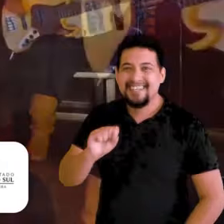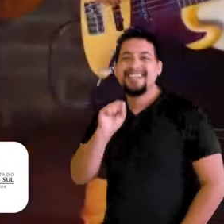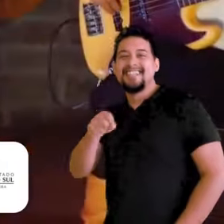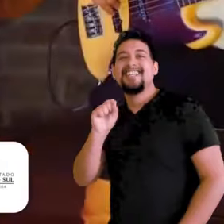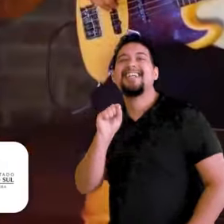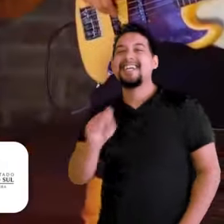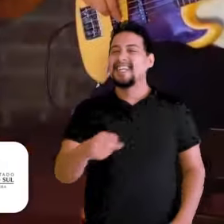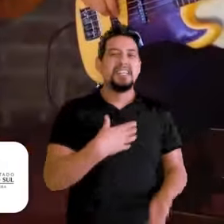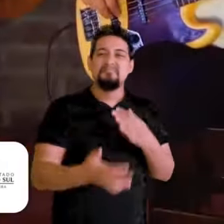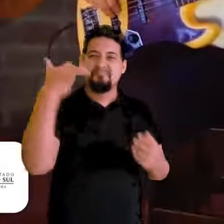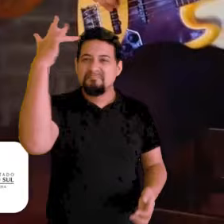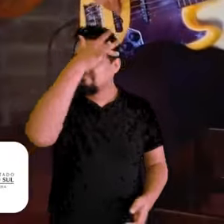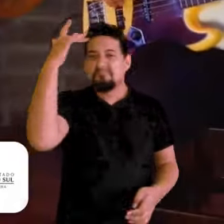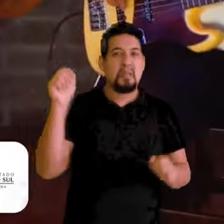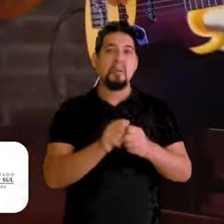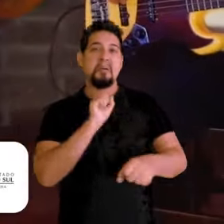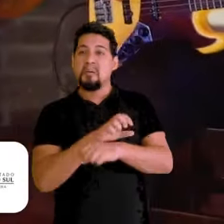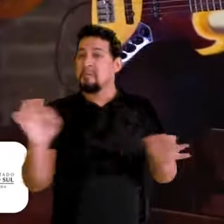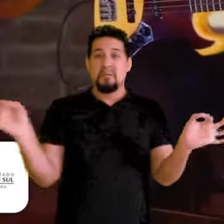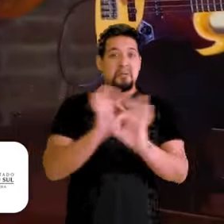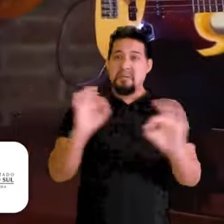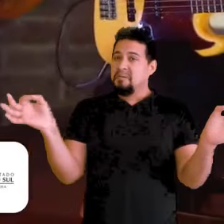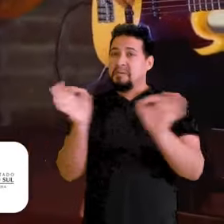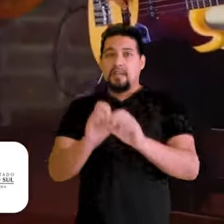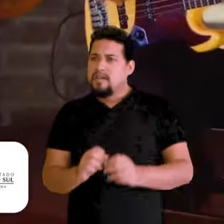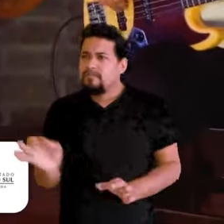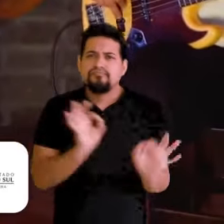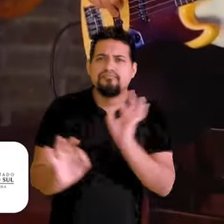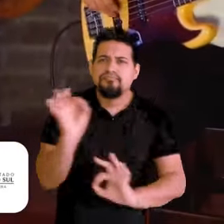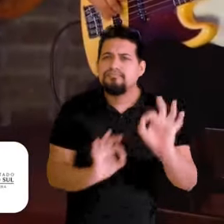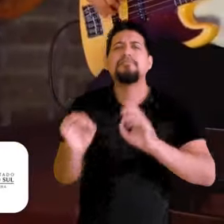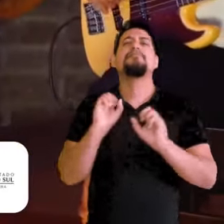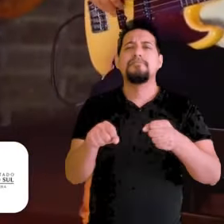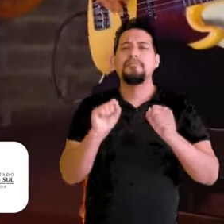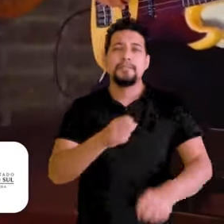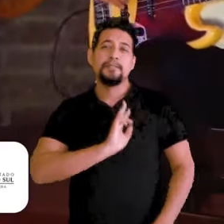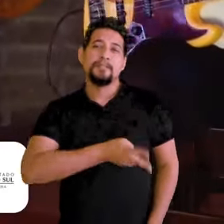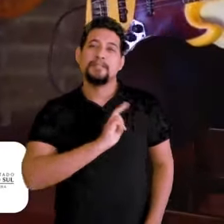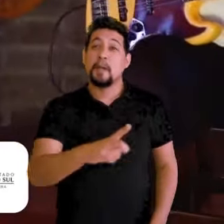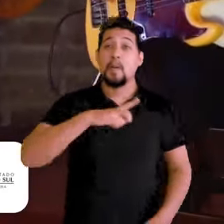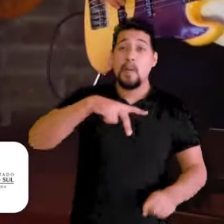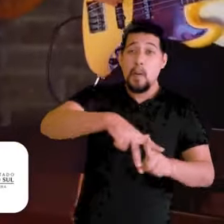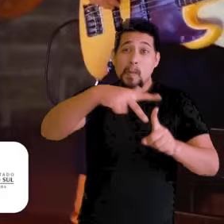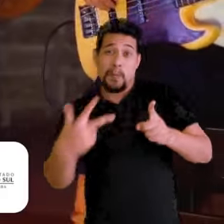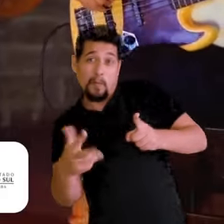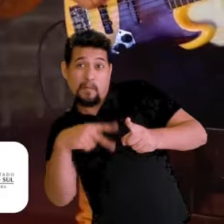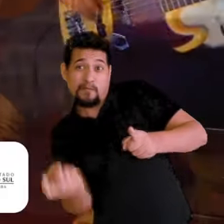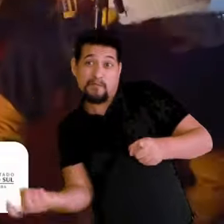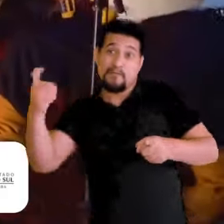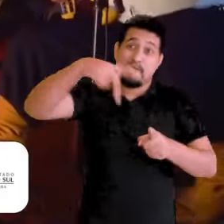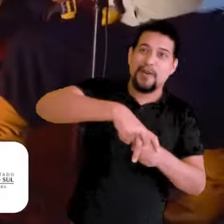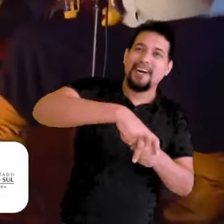pega fama, se ninguém parar no lombo, ginete corrige a monta cada vez que leva um